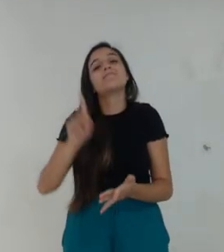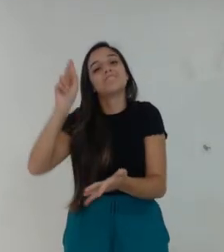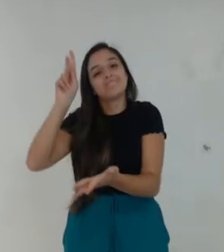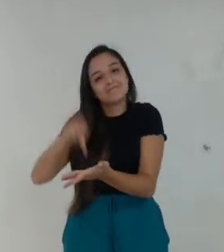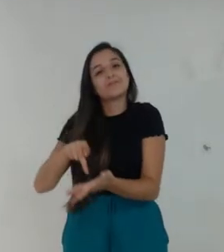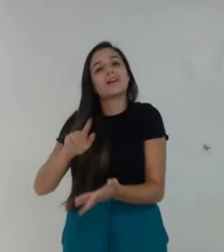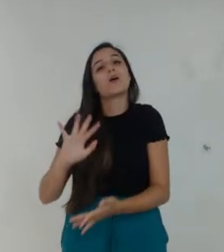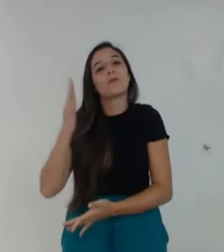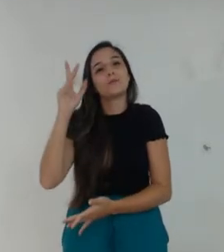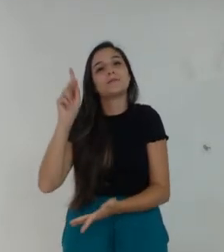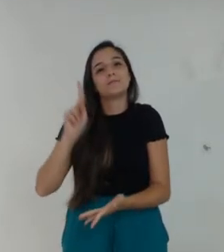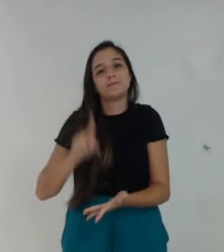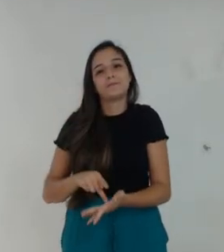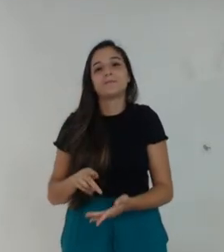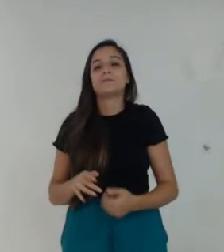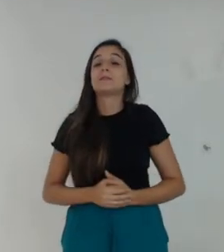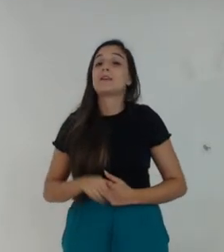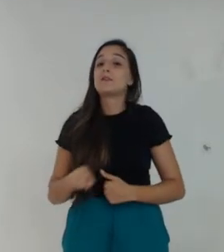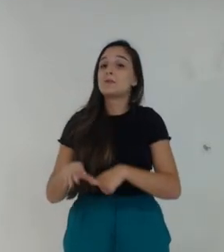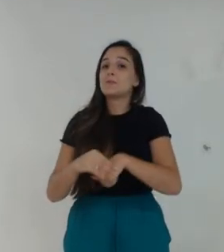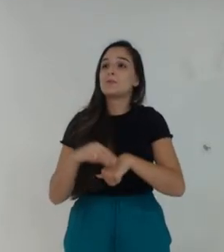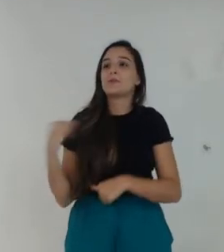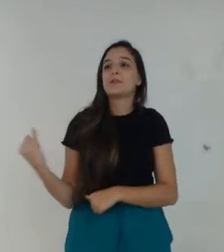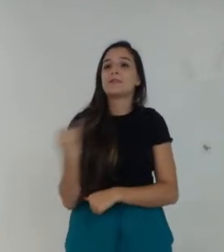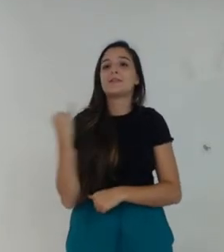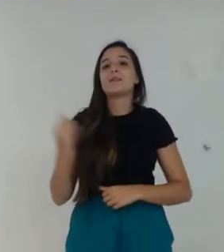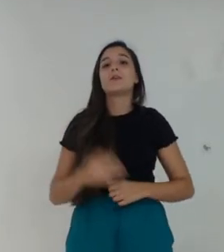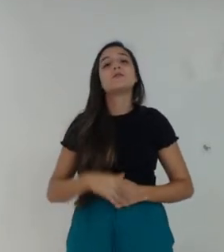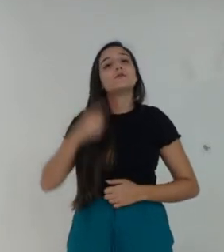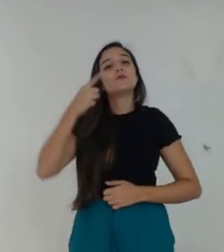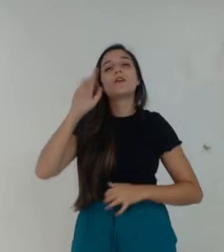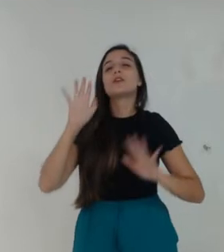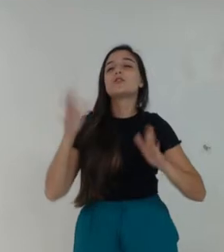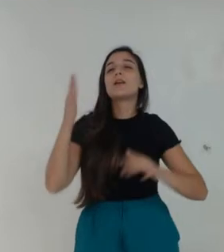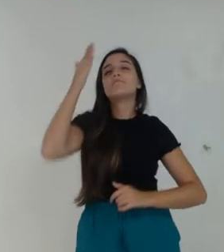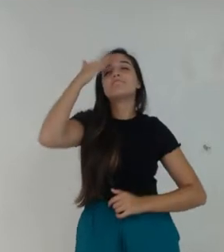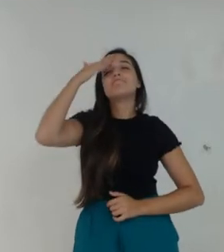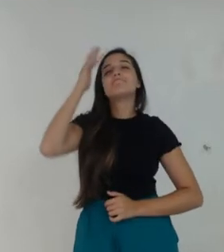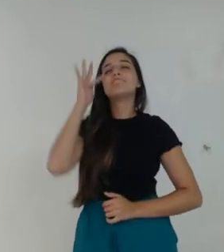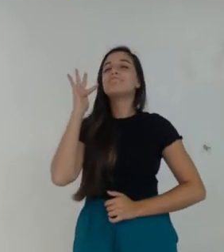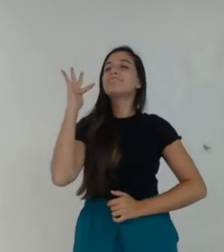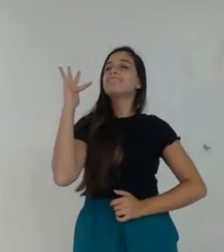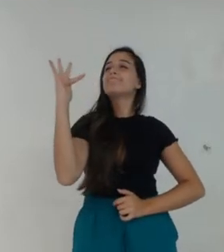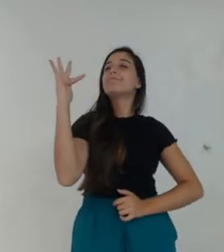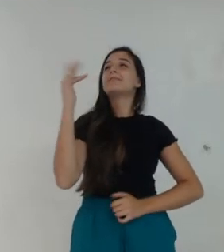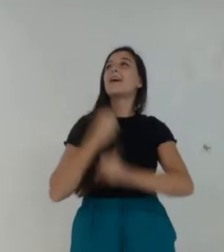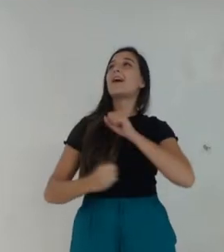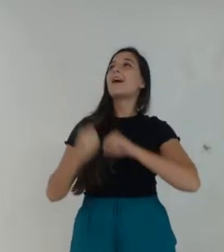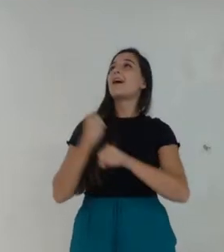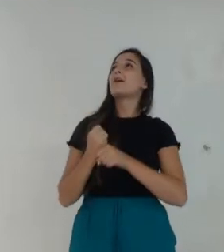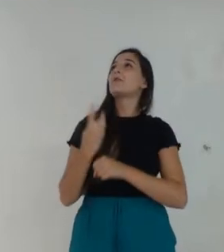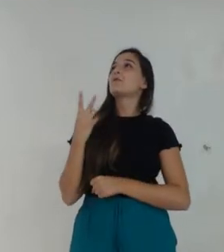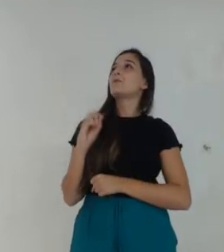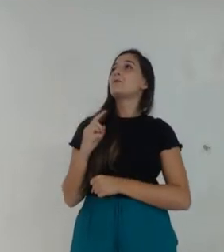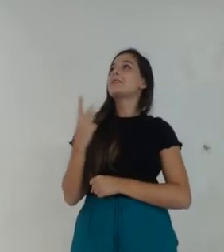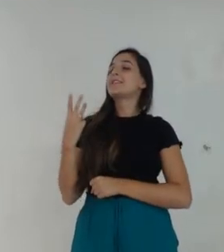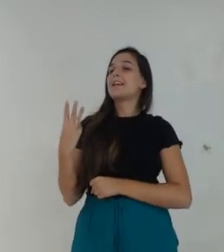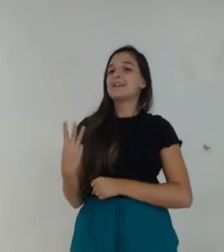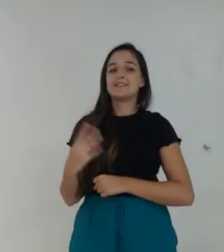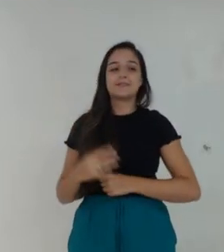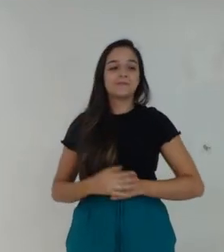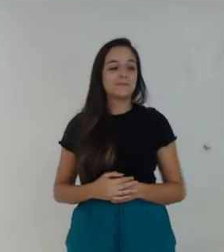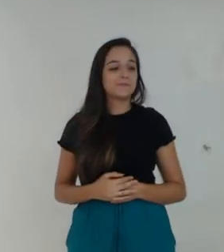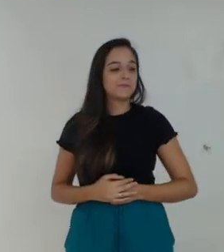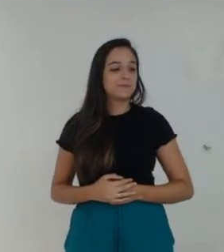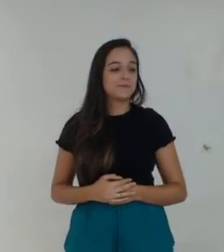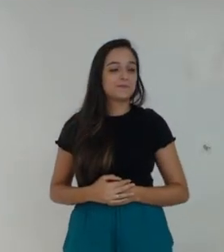também muito importante para a gente. Silvana já estava com visão de futuro lá em 2013.